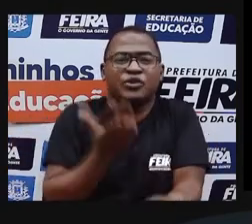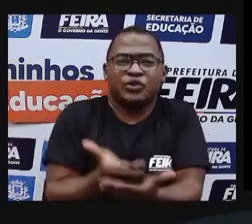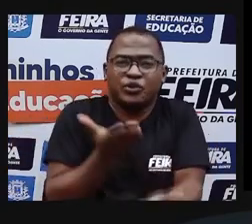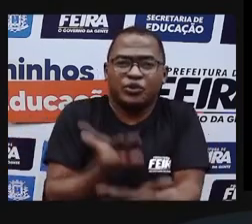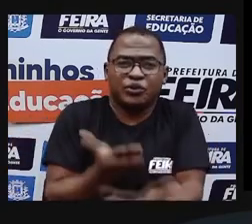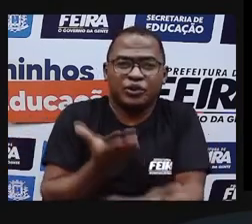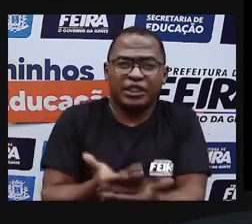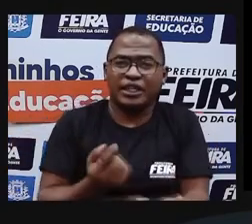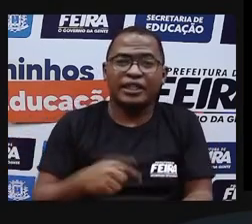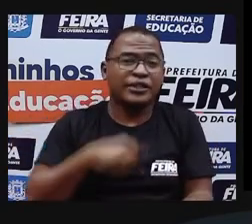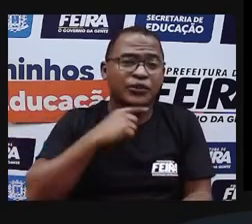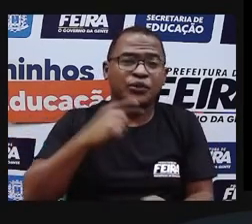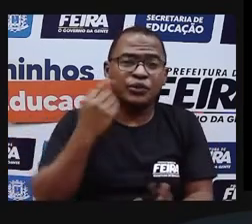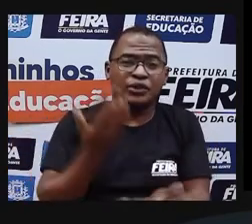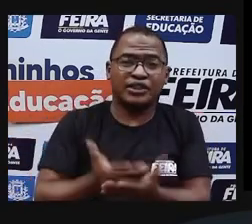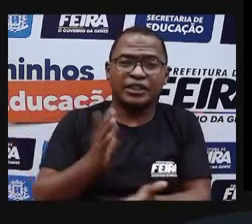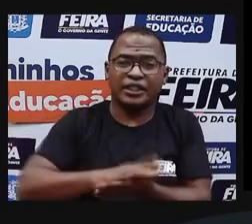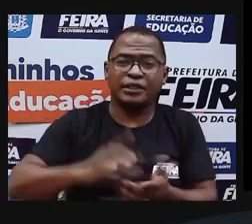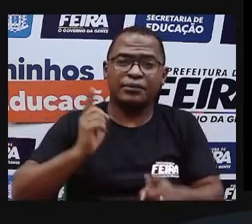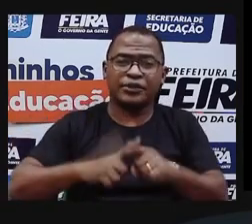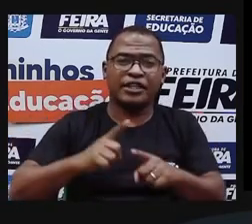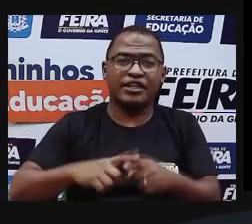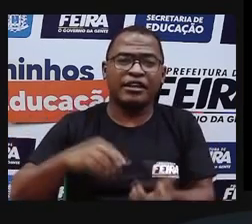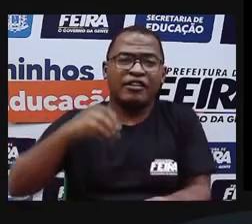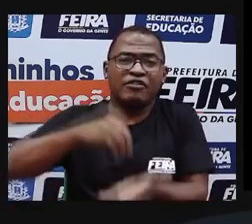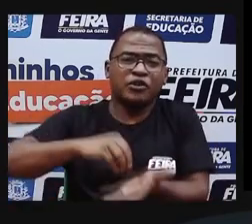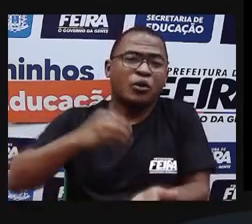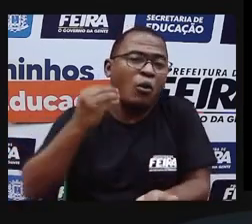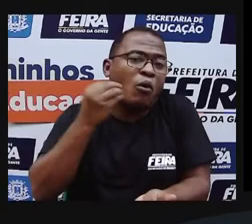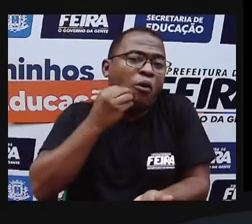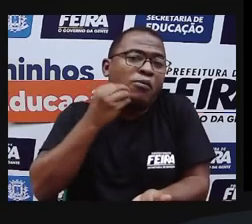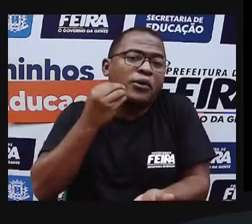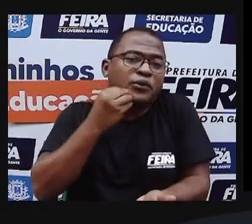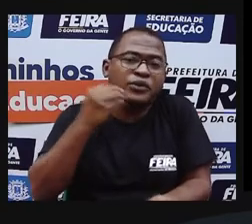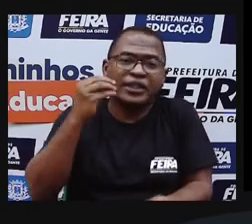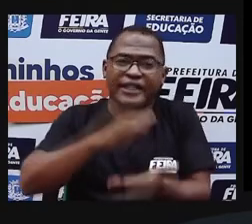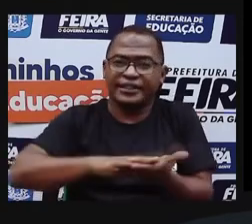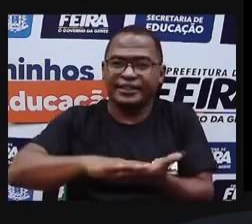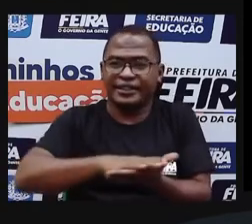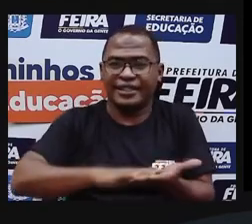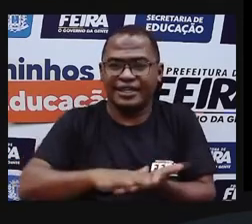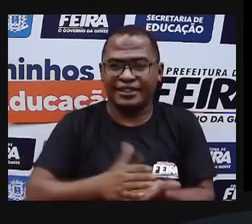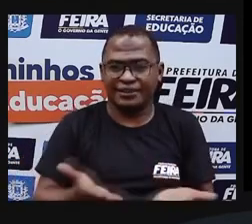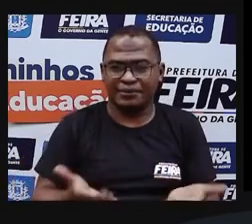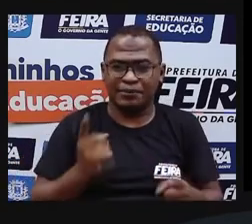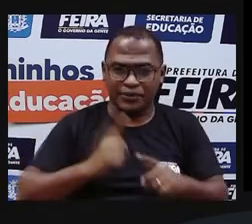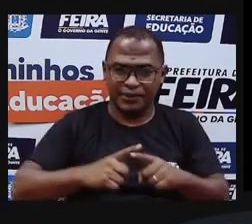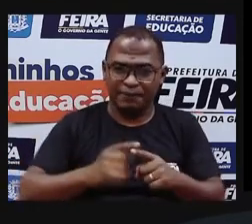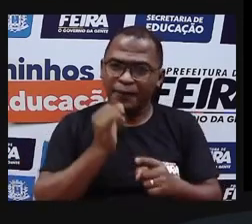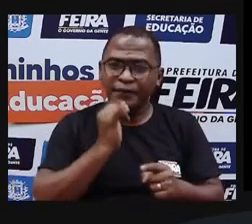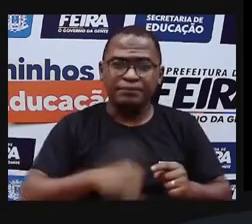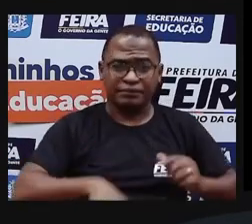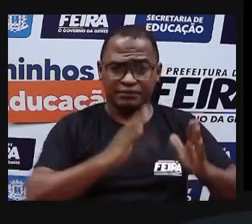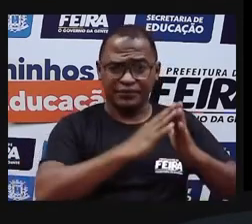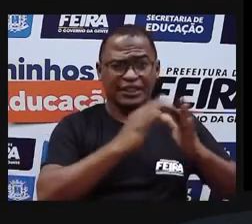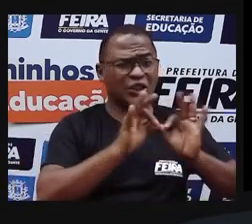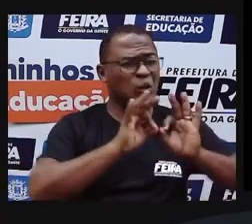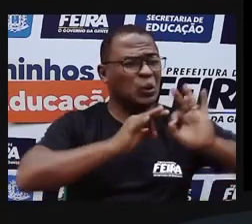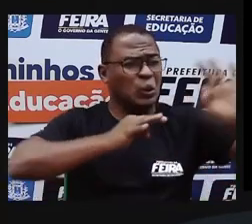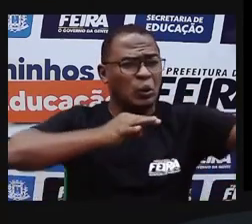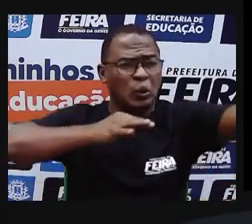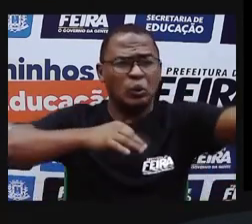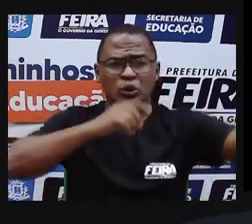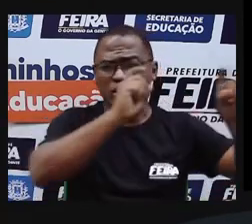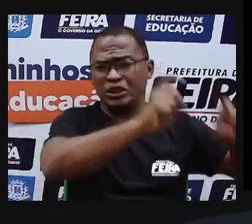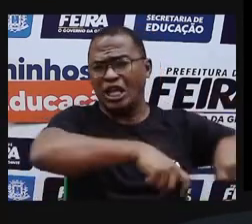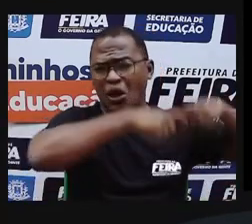porque não tiveram a oportunidade. Muitas vezes não tinha escola. Muitas vezes moravam num lugar distante, numa roça, num